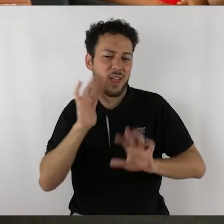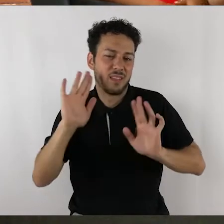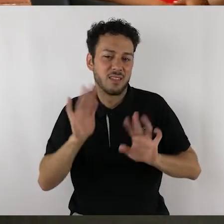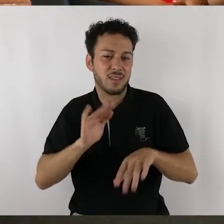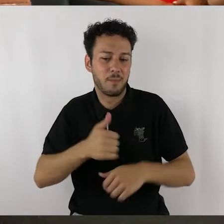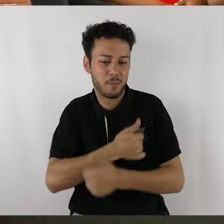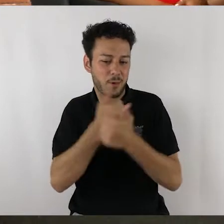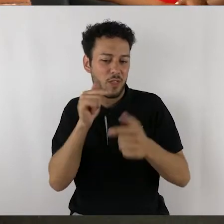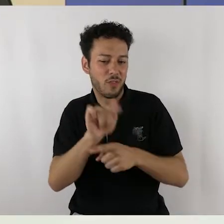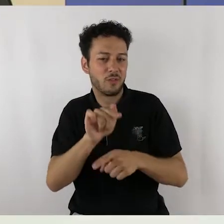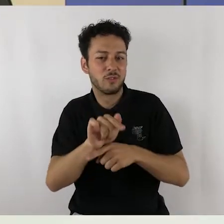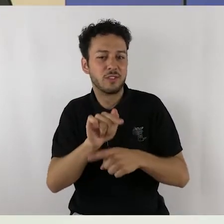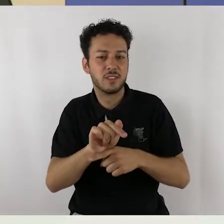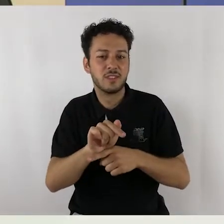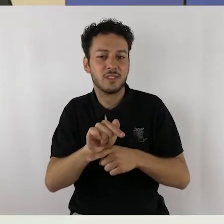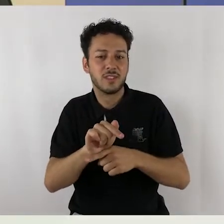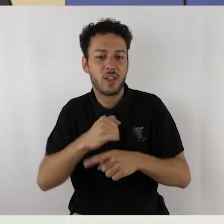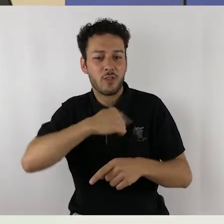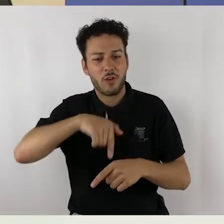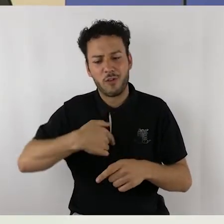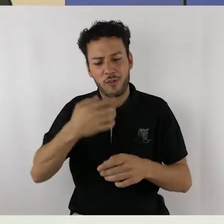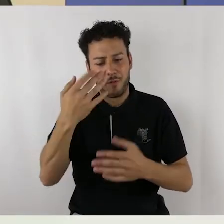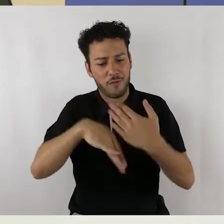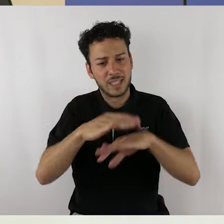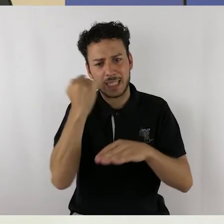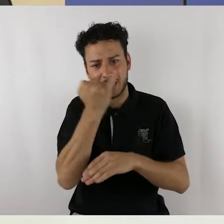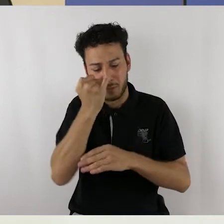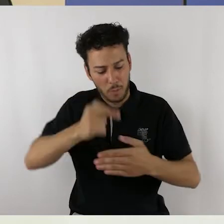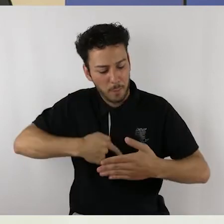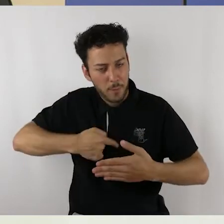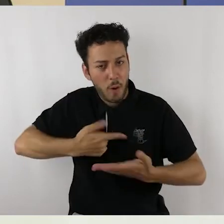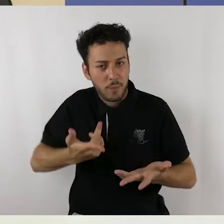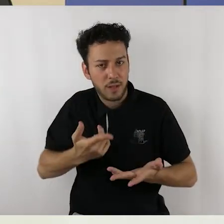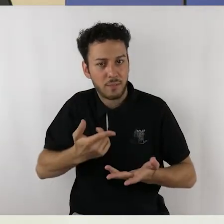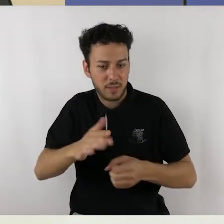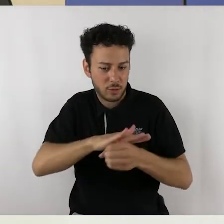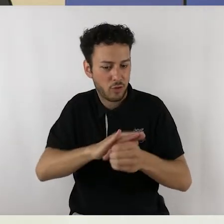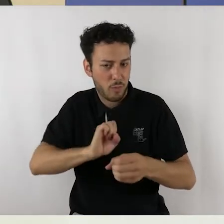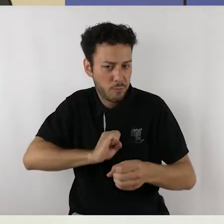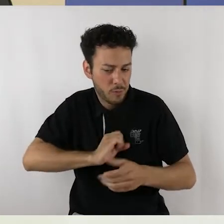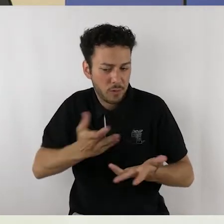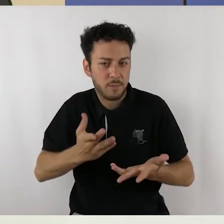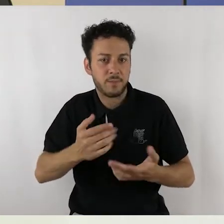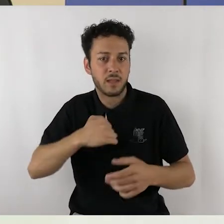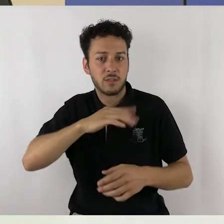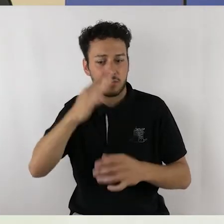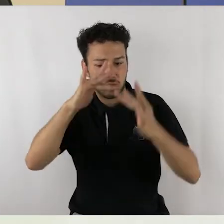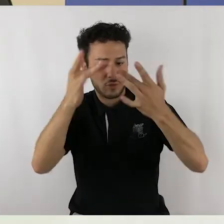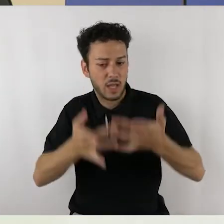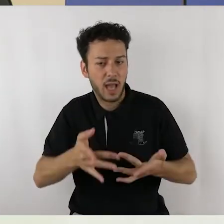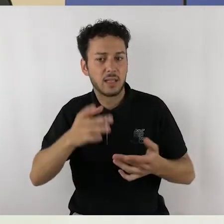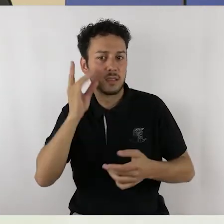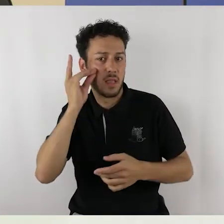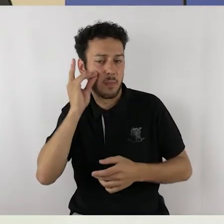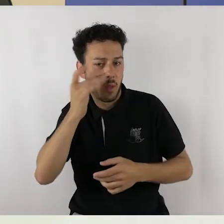nada nada melhor que isso será de facto de fazer uma simulação fazer uma simulação para para o nosso caso e é no